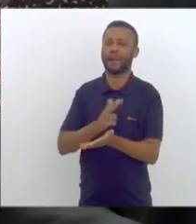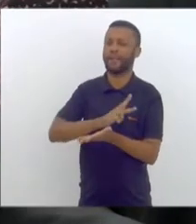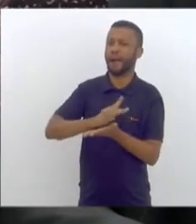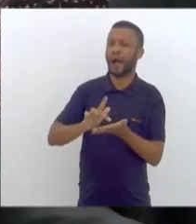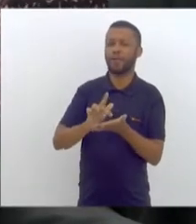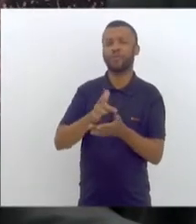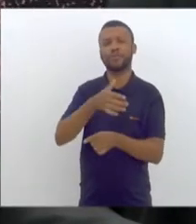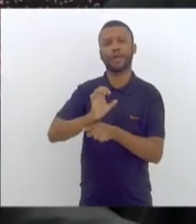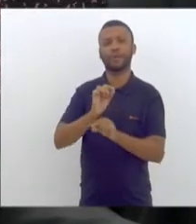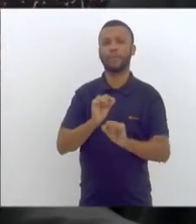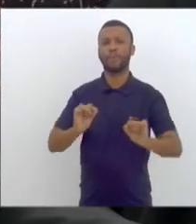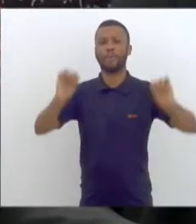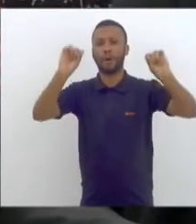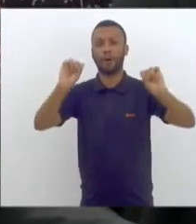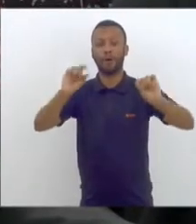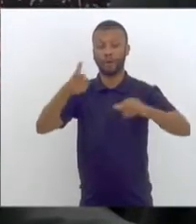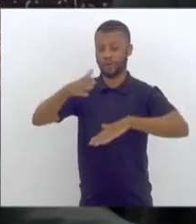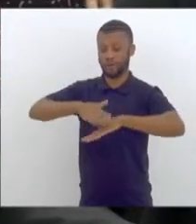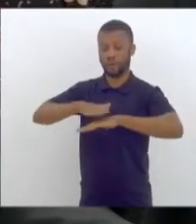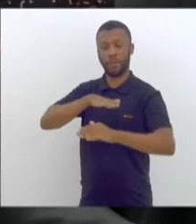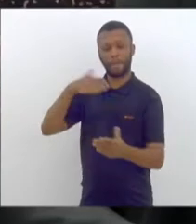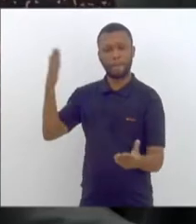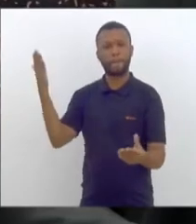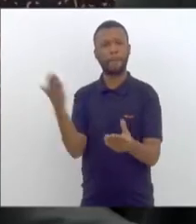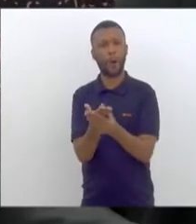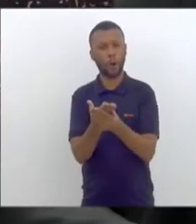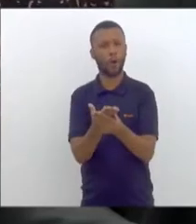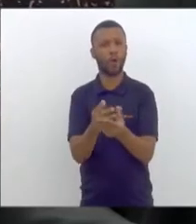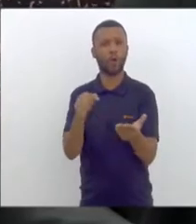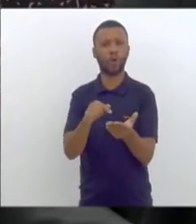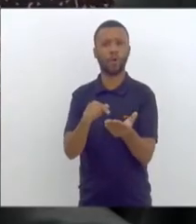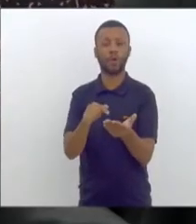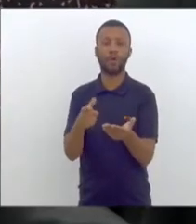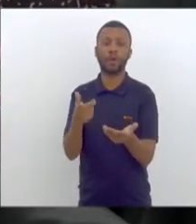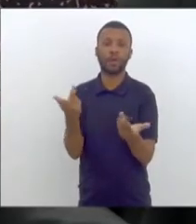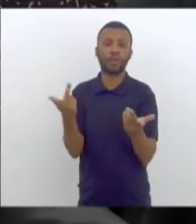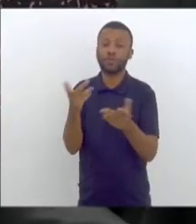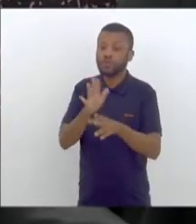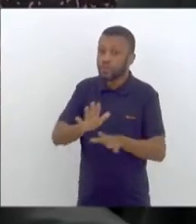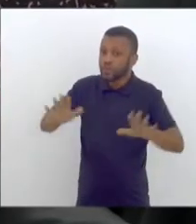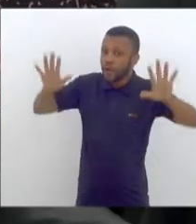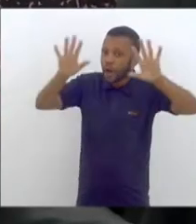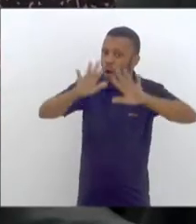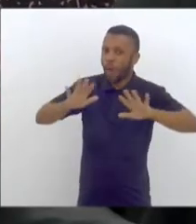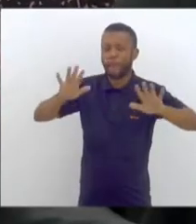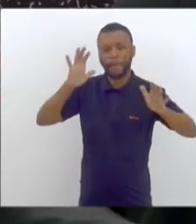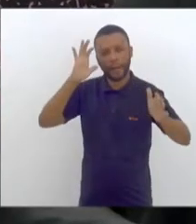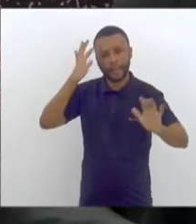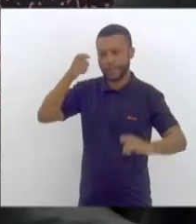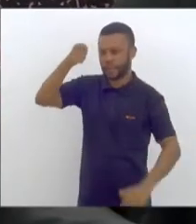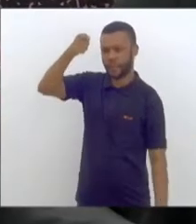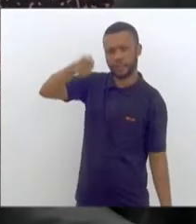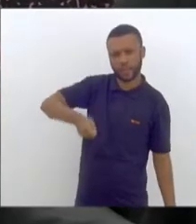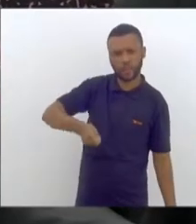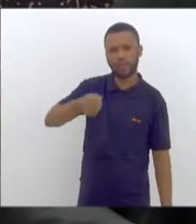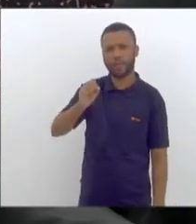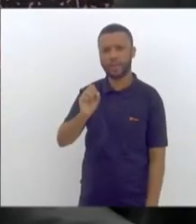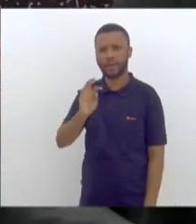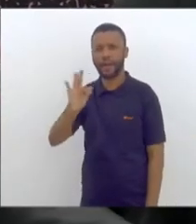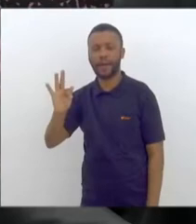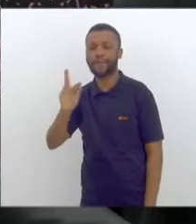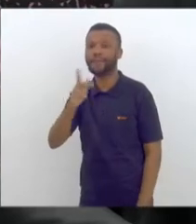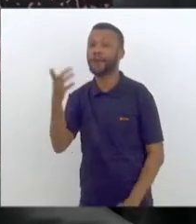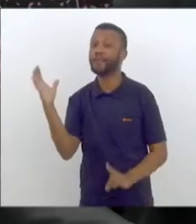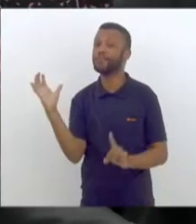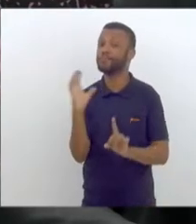ingressaram com ação e normalmente uma decisão do supremo deve refletir também para os demais estados